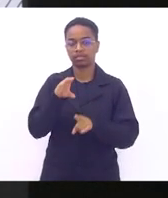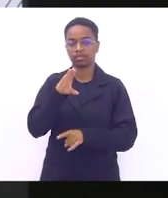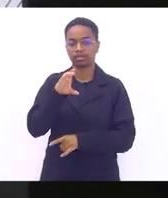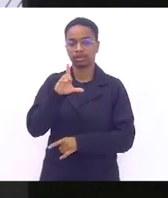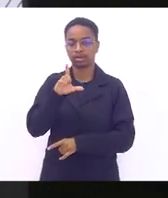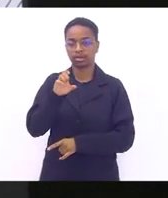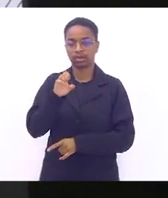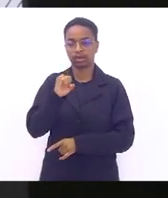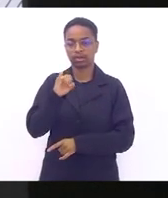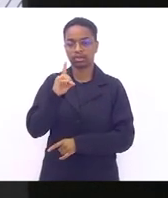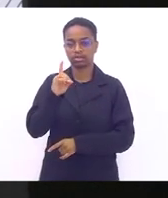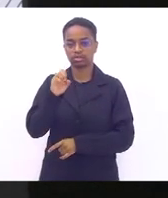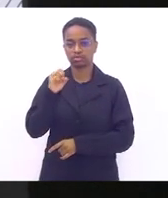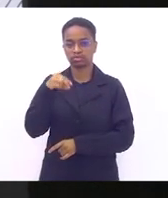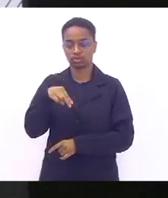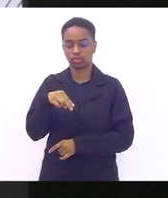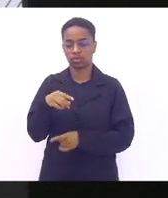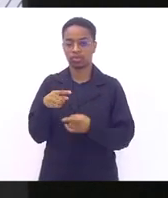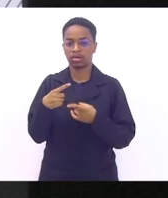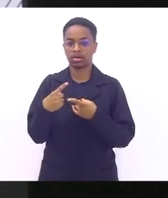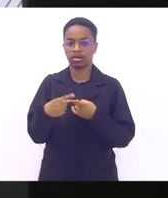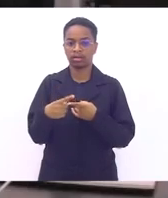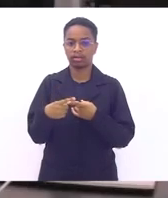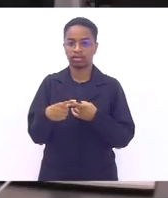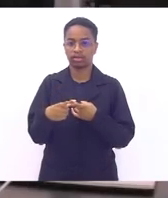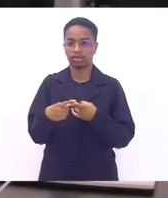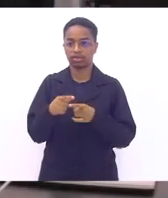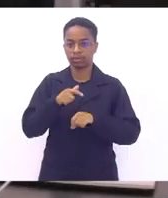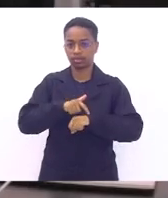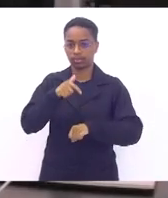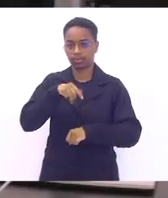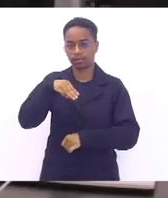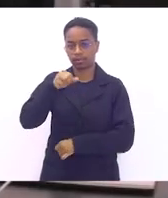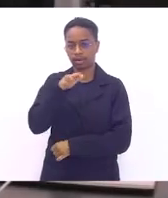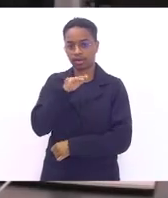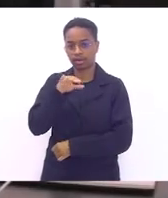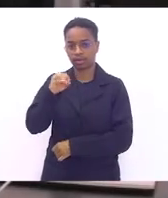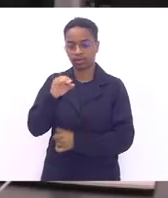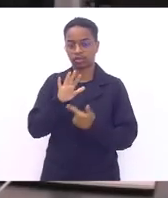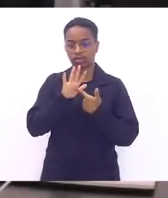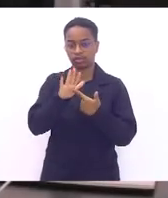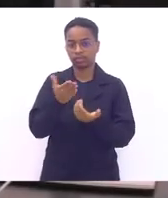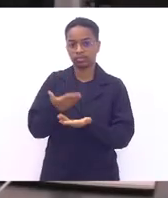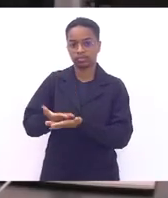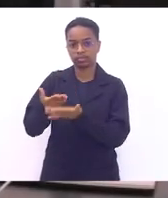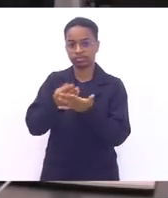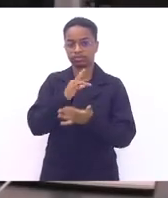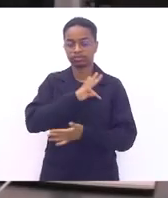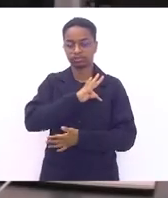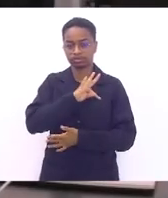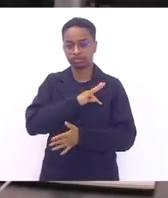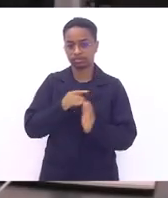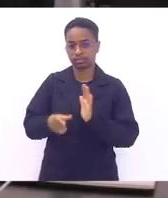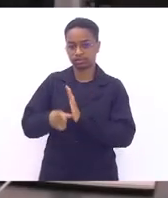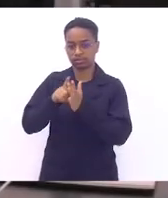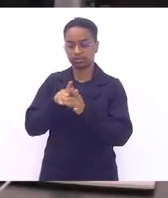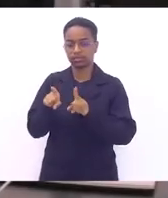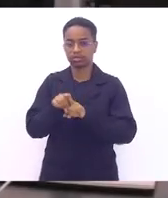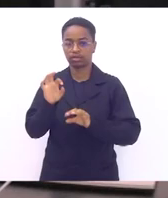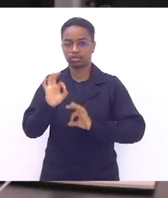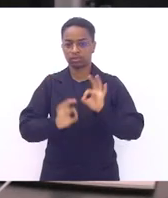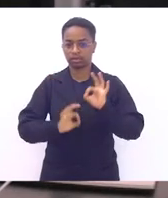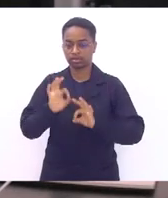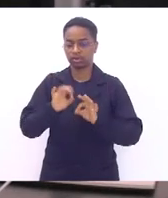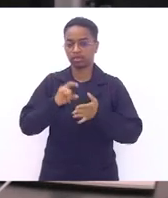Né? Por exemplo, nesse momento que o Mário trouxe do estudo técnico preliminar, da elaboração do termo